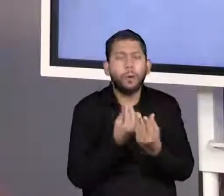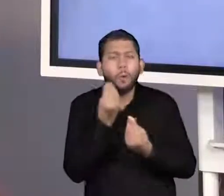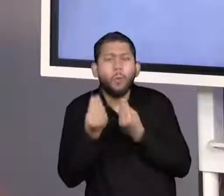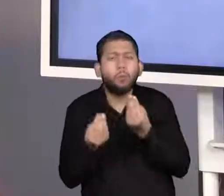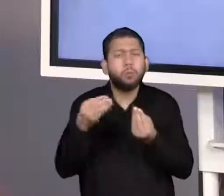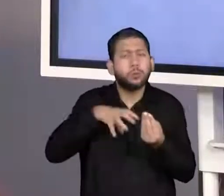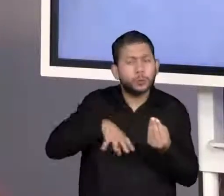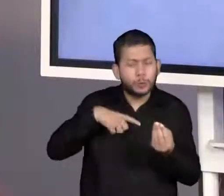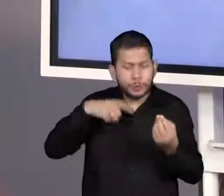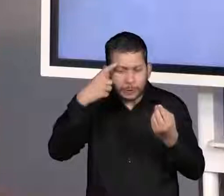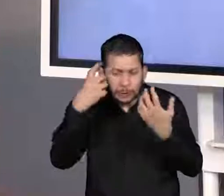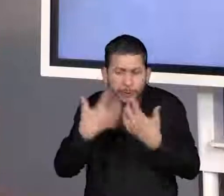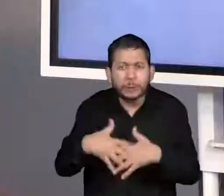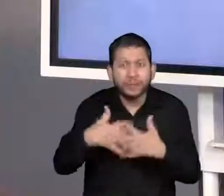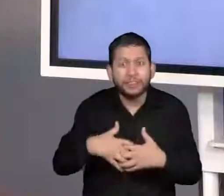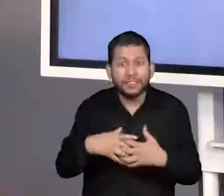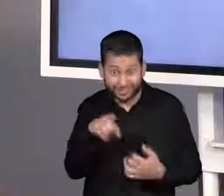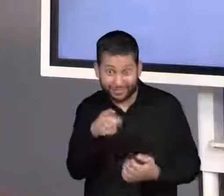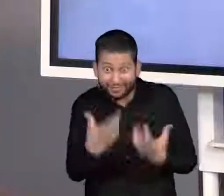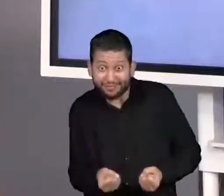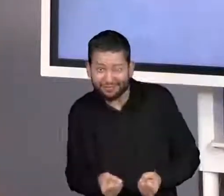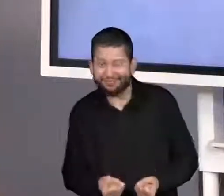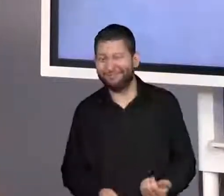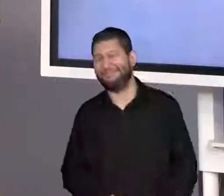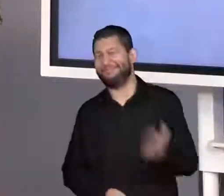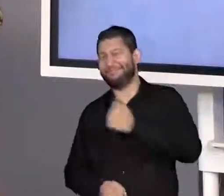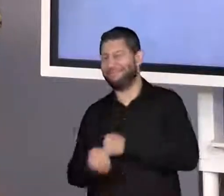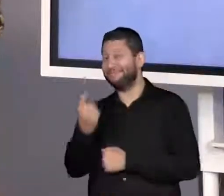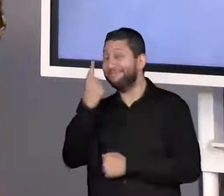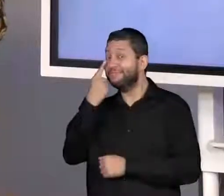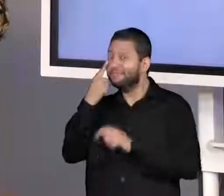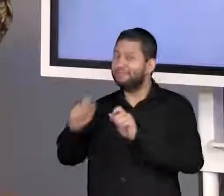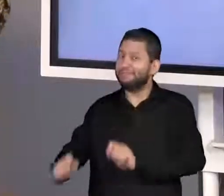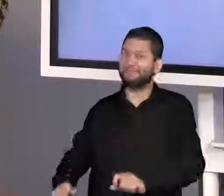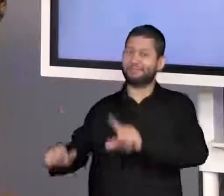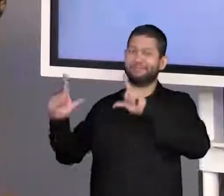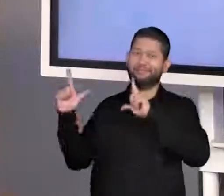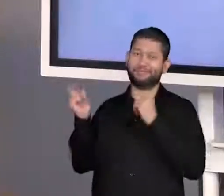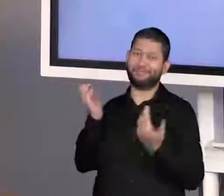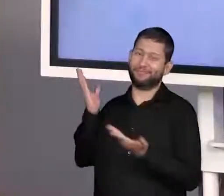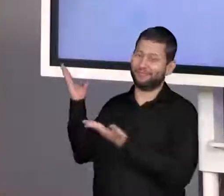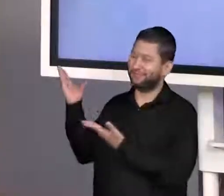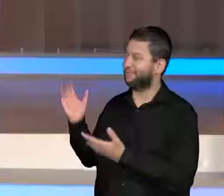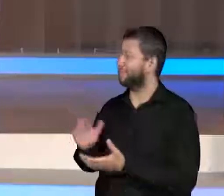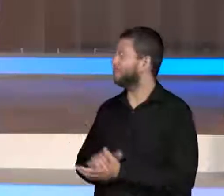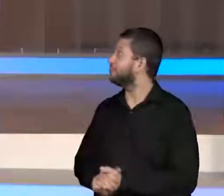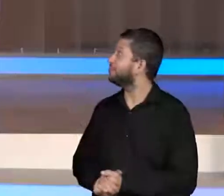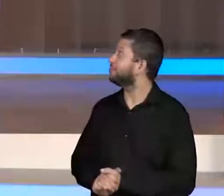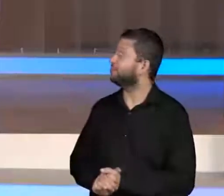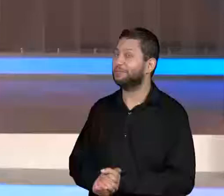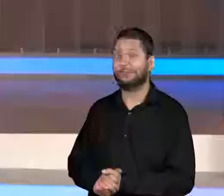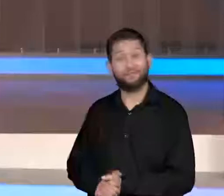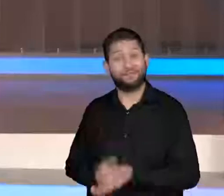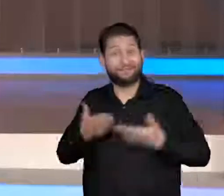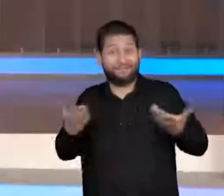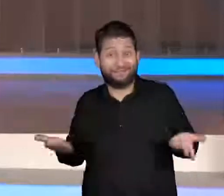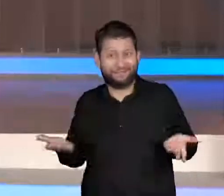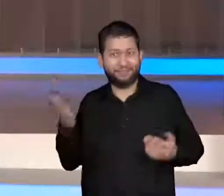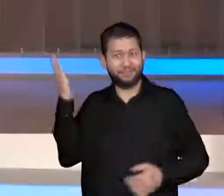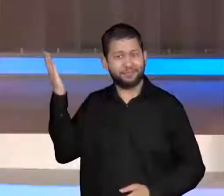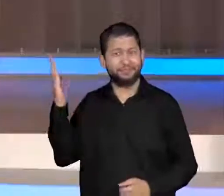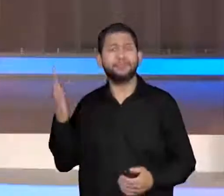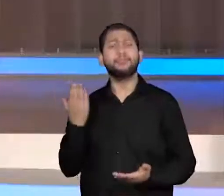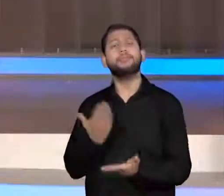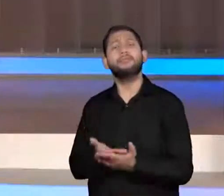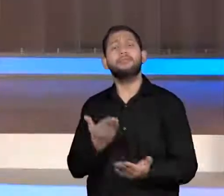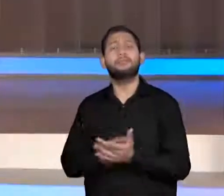portuguesa. Topa? Então, vem comigo, vem na tela. Vamos conhecer um pouco mais sobre a língua portuguesa. Muito bem, pessoal, o título da